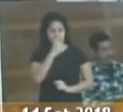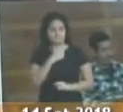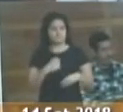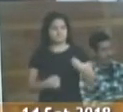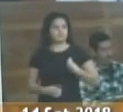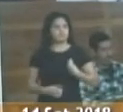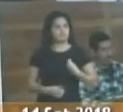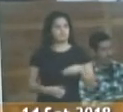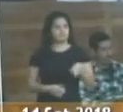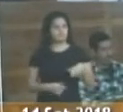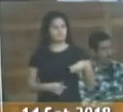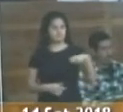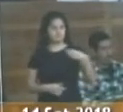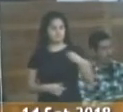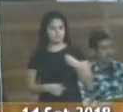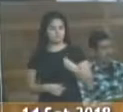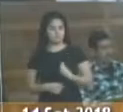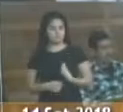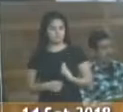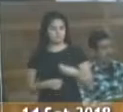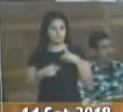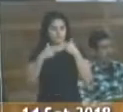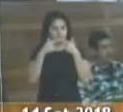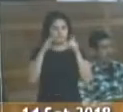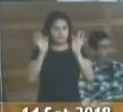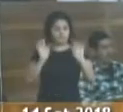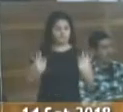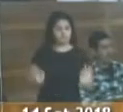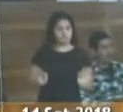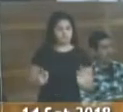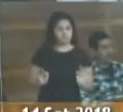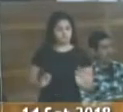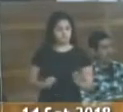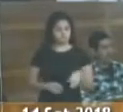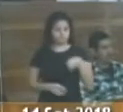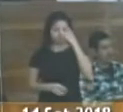Viver uma vida feliz e plena, nem pensar.